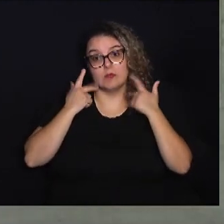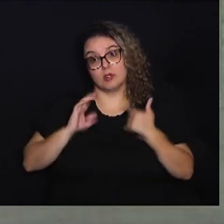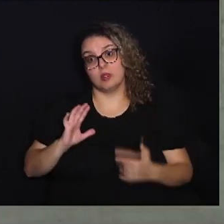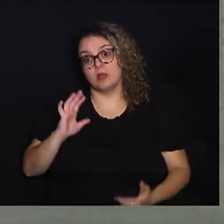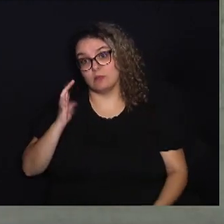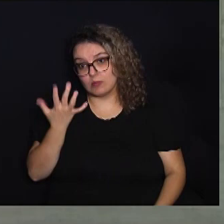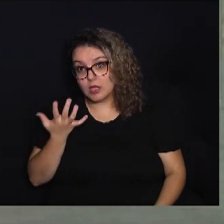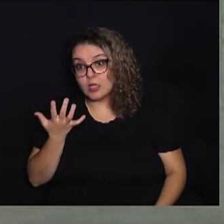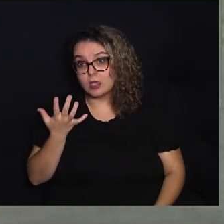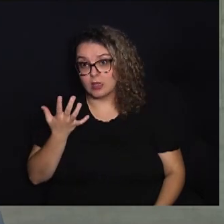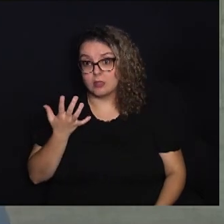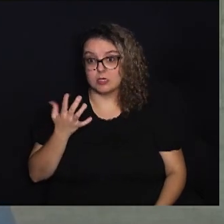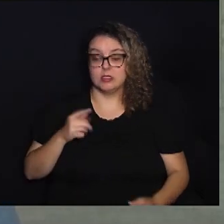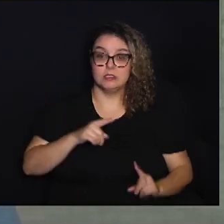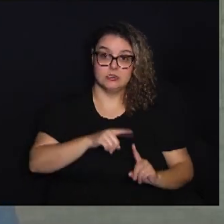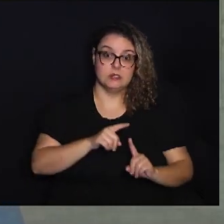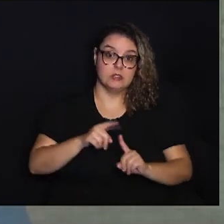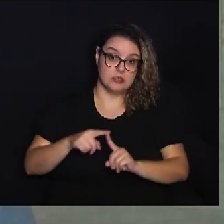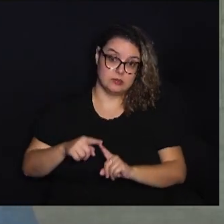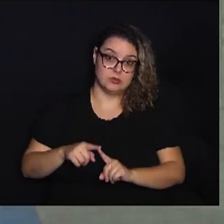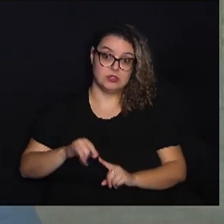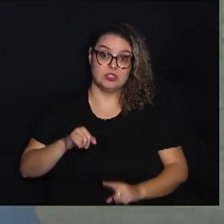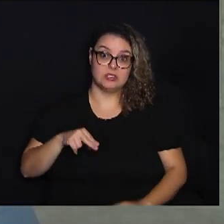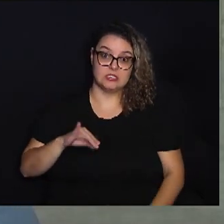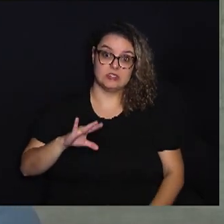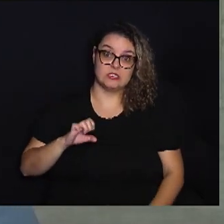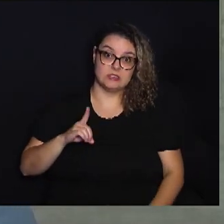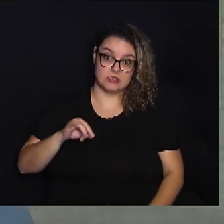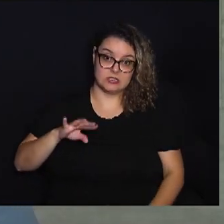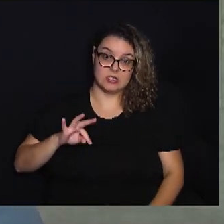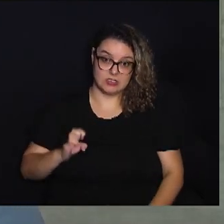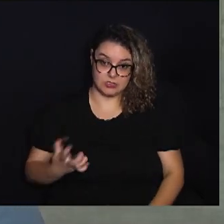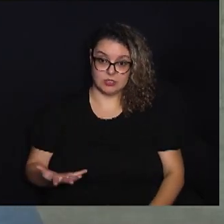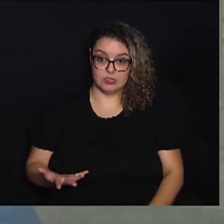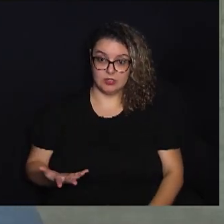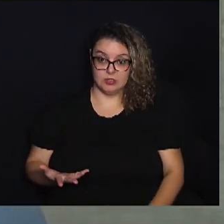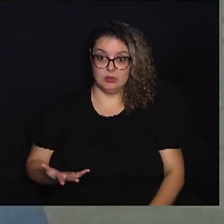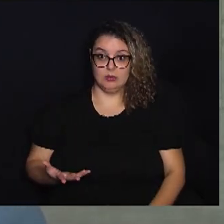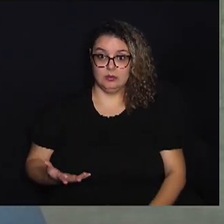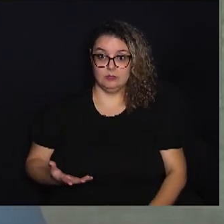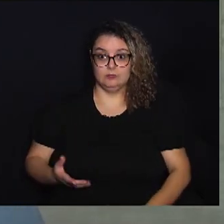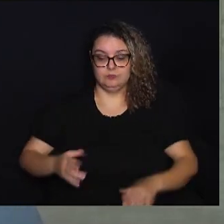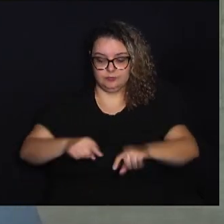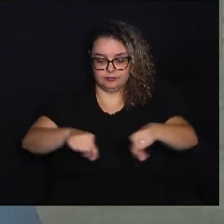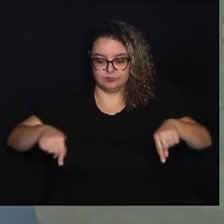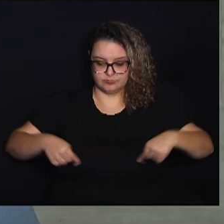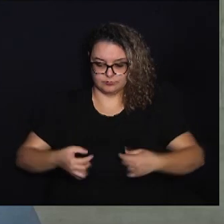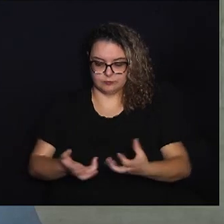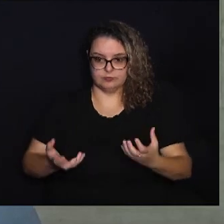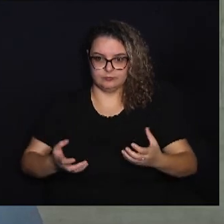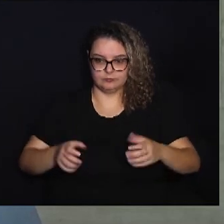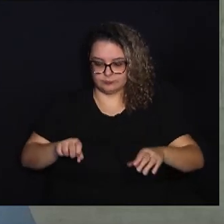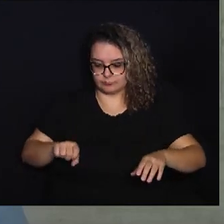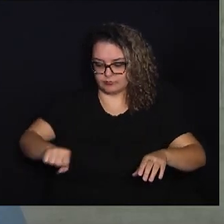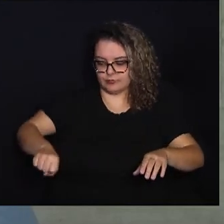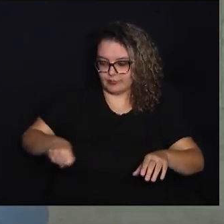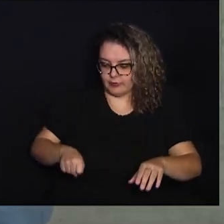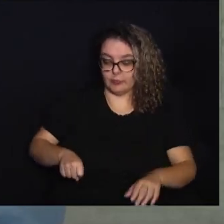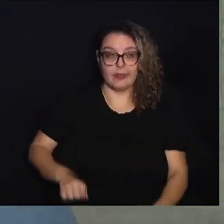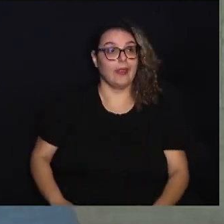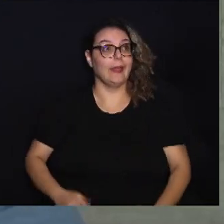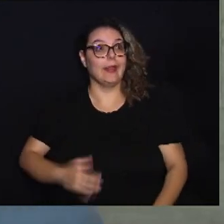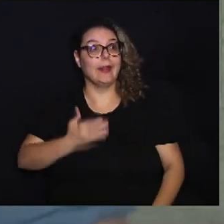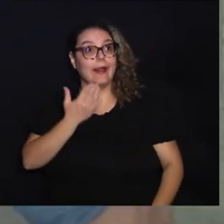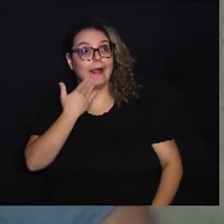esse esse tipo de incidente a os a os cabos das panelas voltados pra frente do fogão a criança tá com